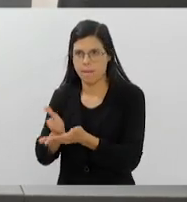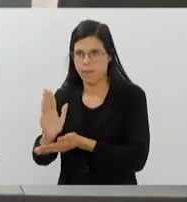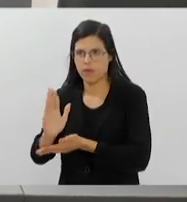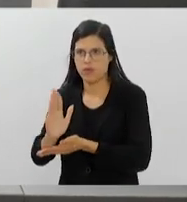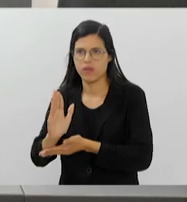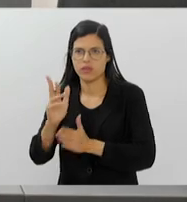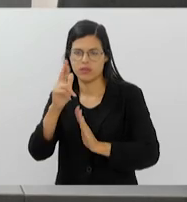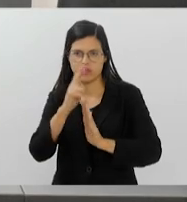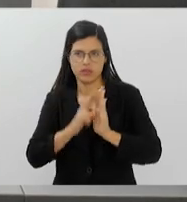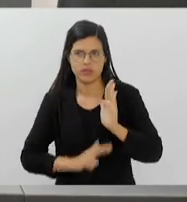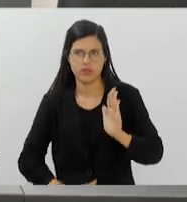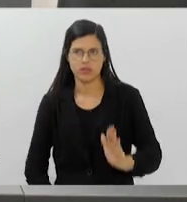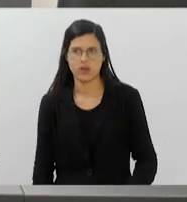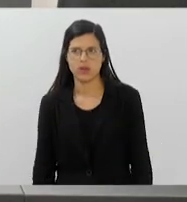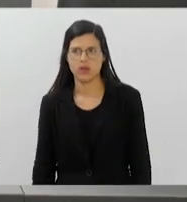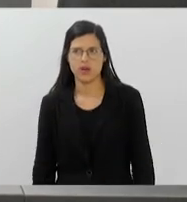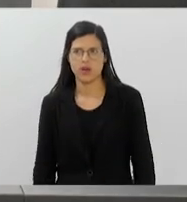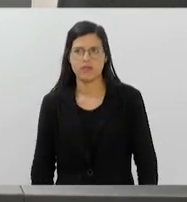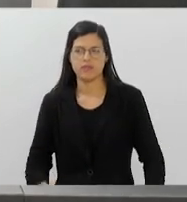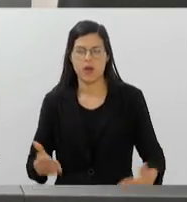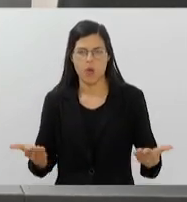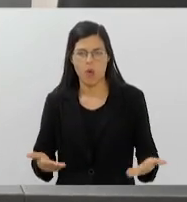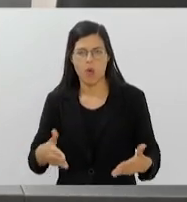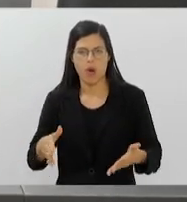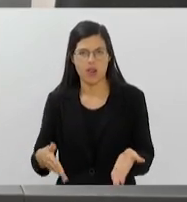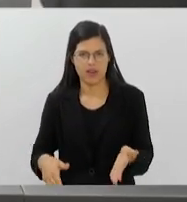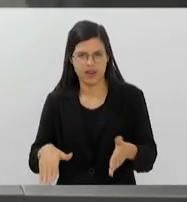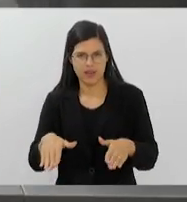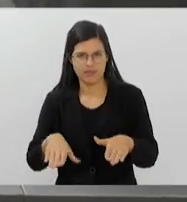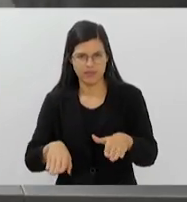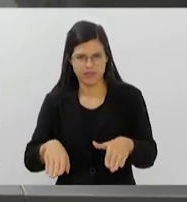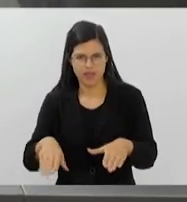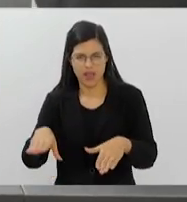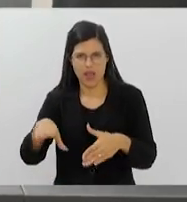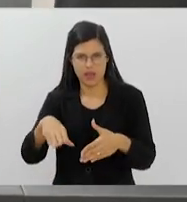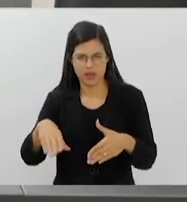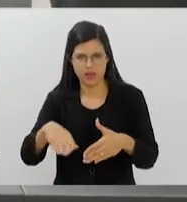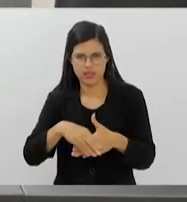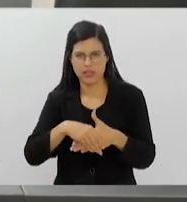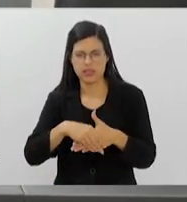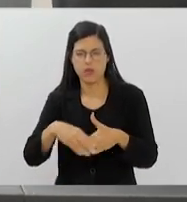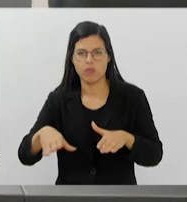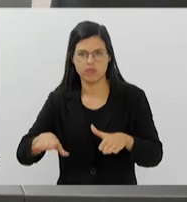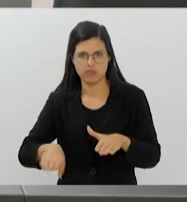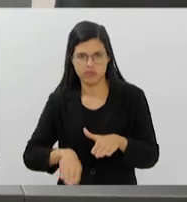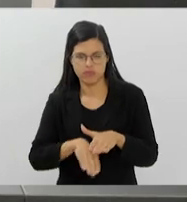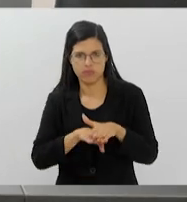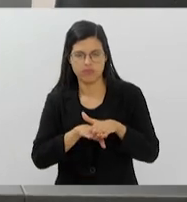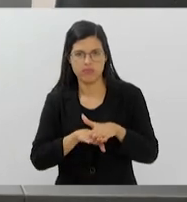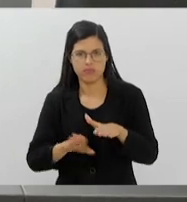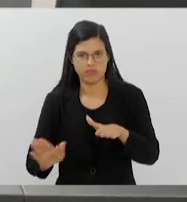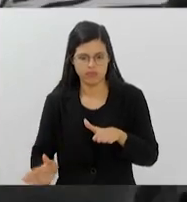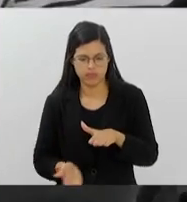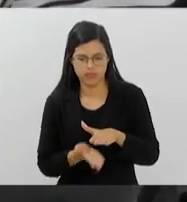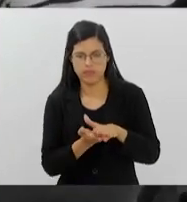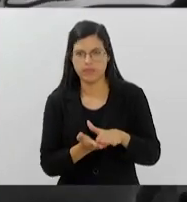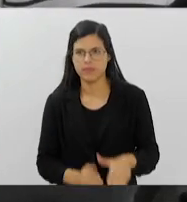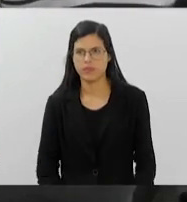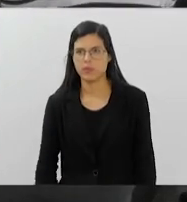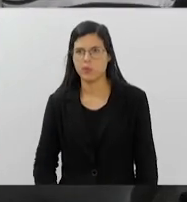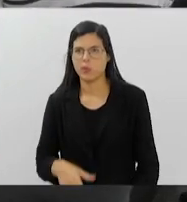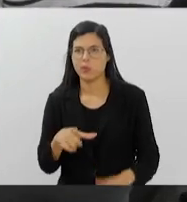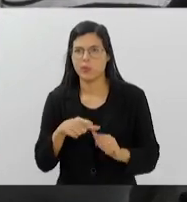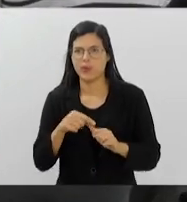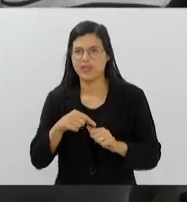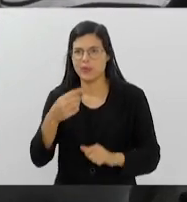os relatórios. Agora, passo ao bloco de anexações que vai do item 31. O artigo 4 é inovador. Vou ler para